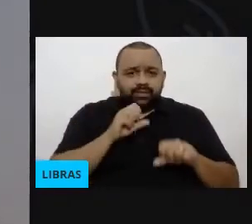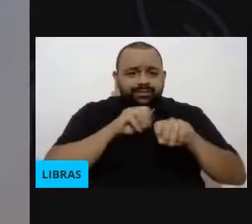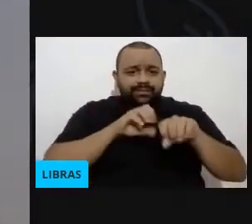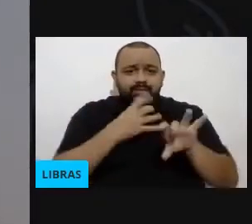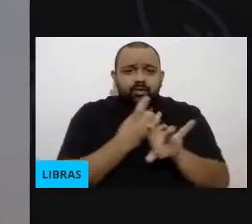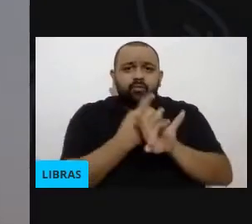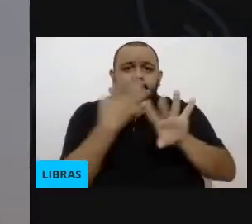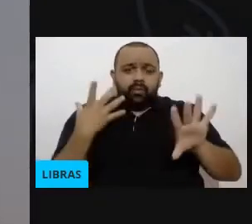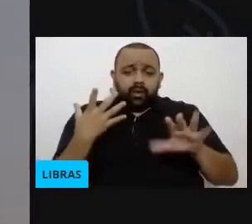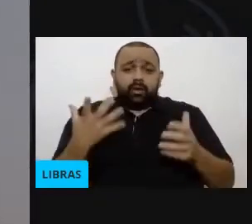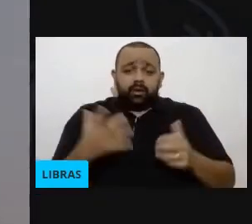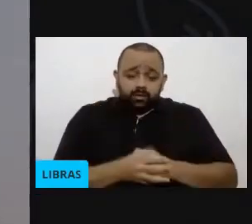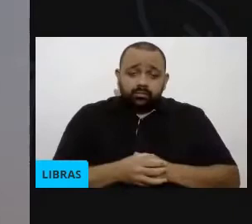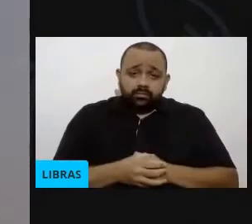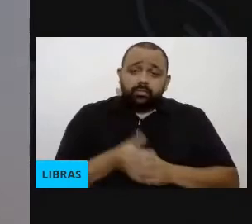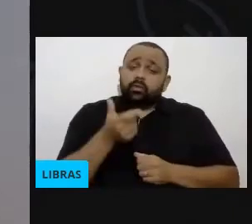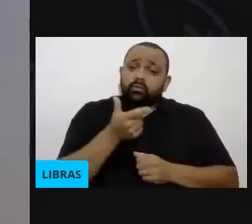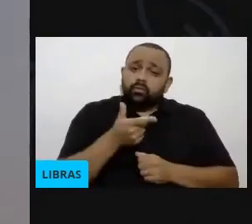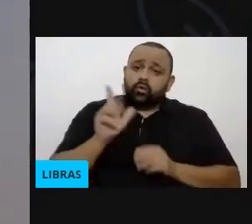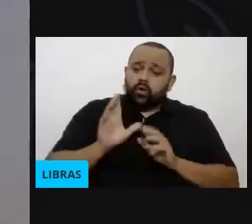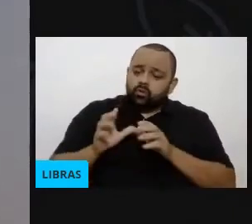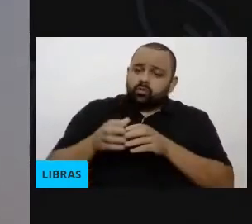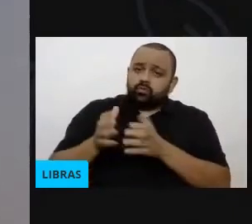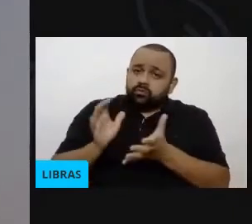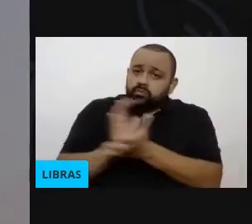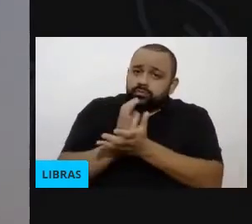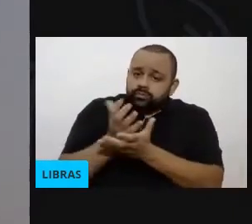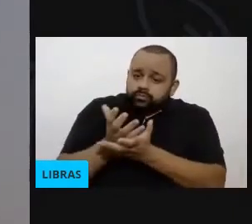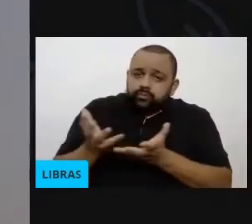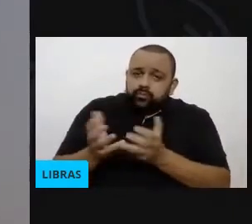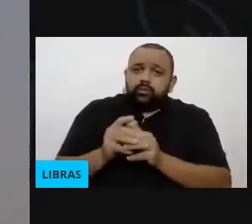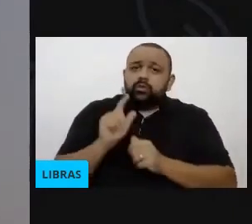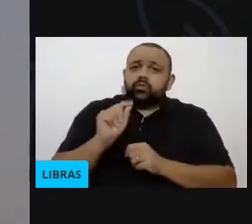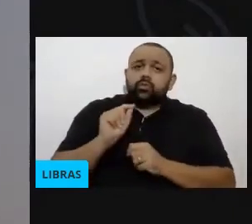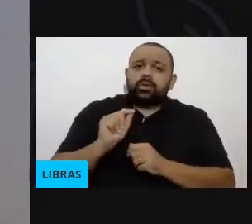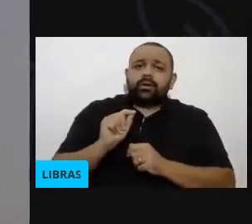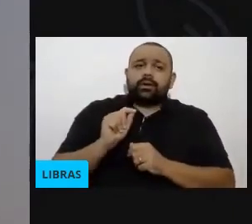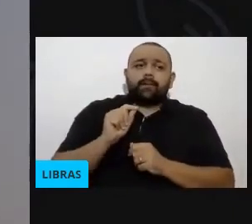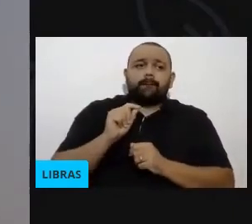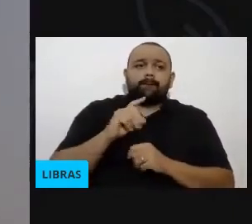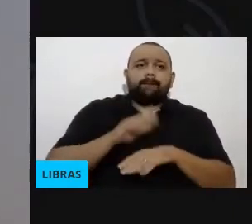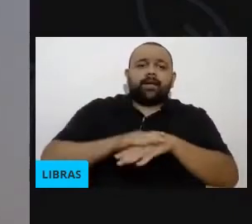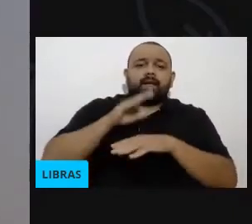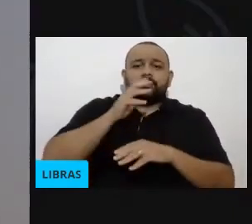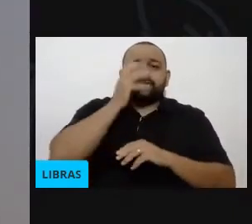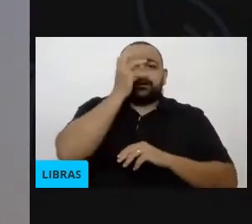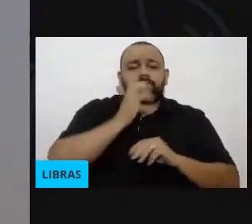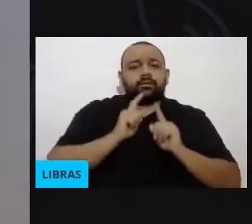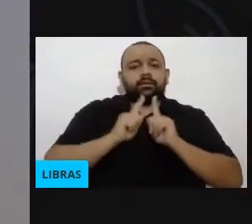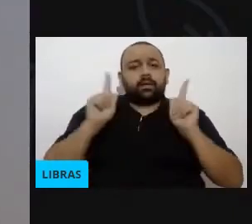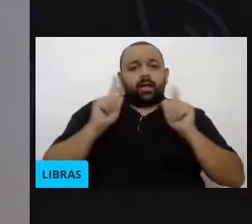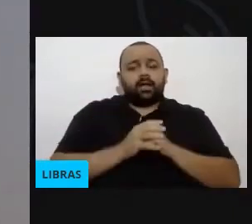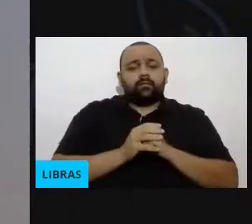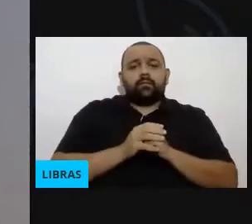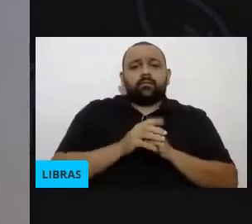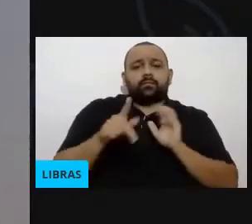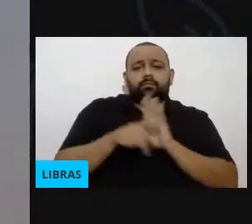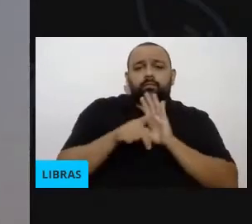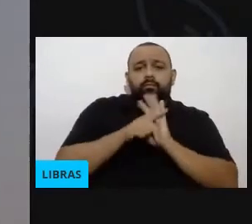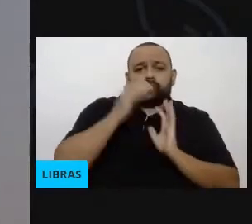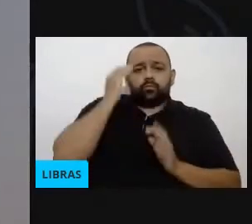grupos são indivíduos que têm comprometimentos mais severos, comprometimentos cognitivos mais